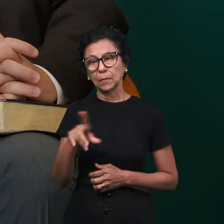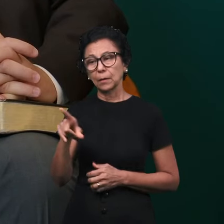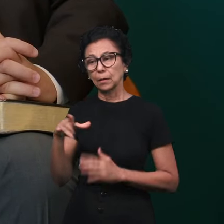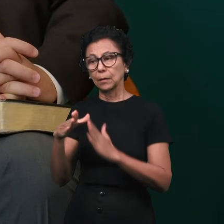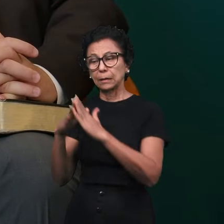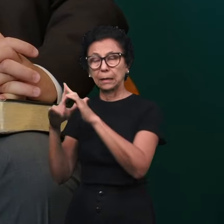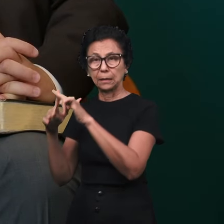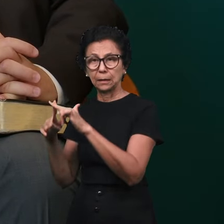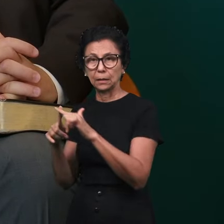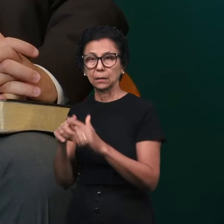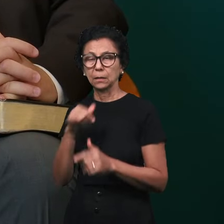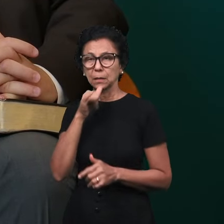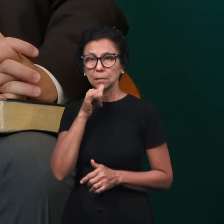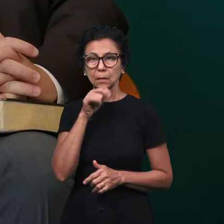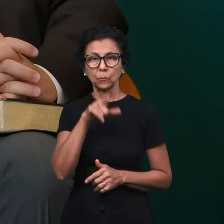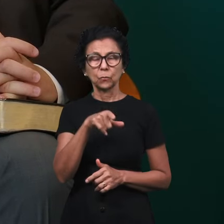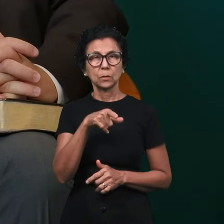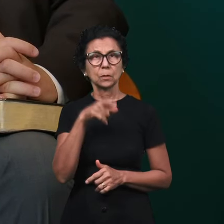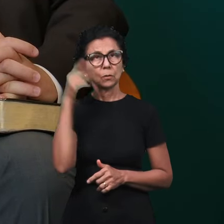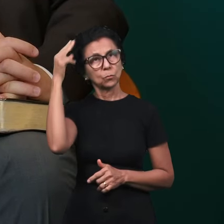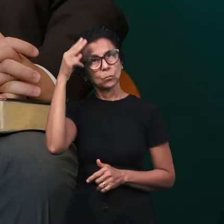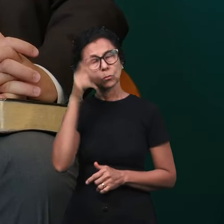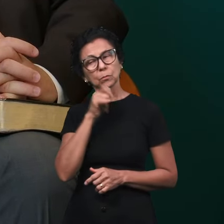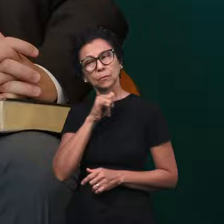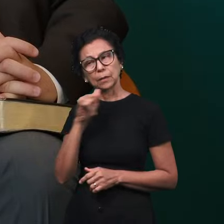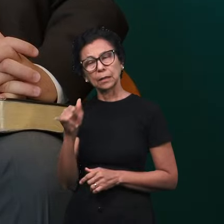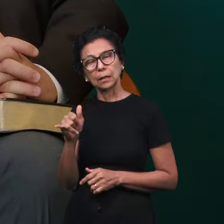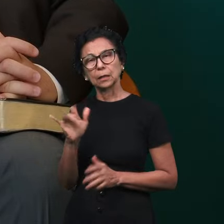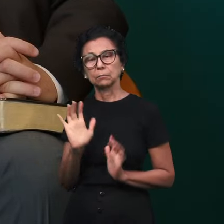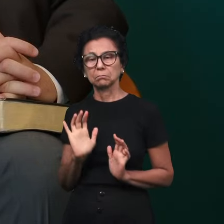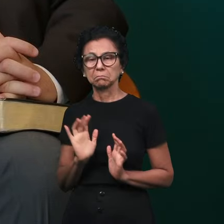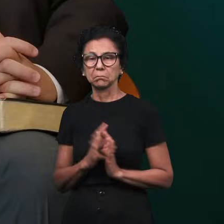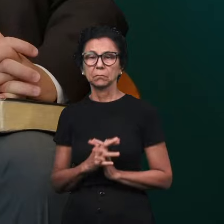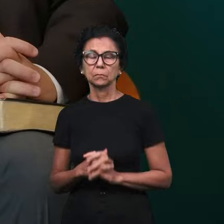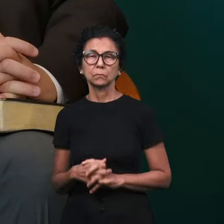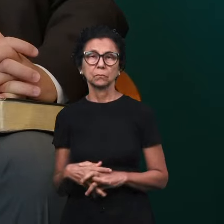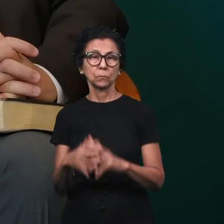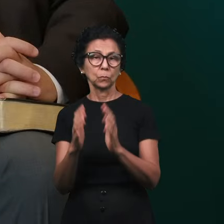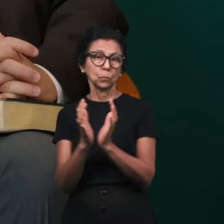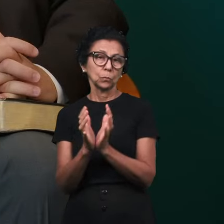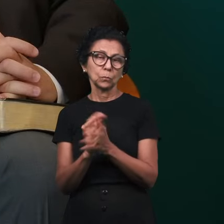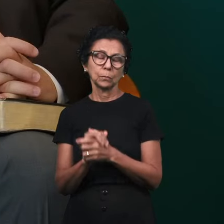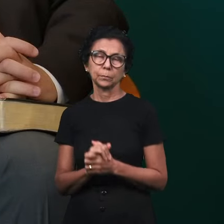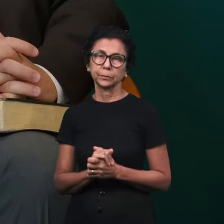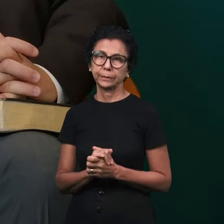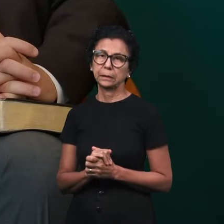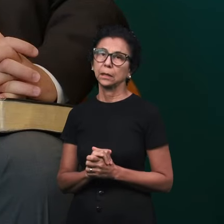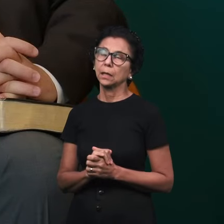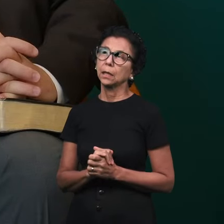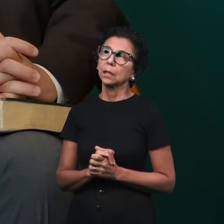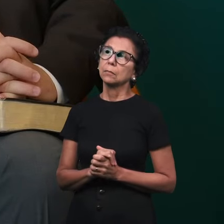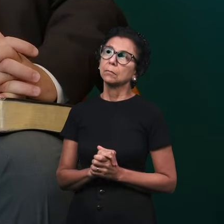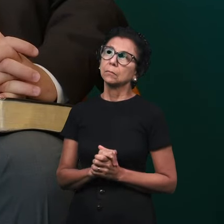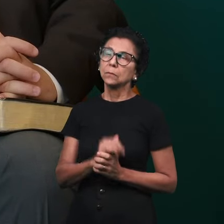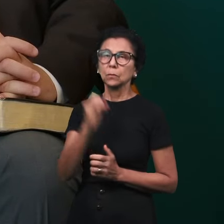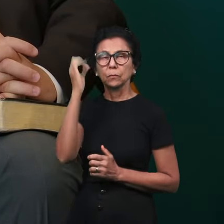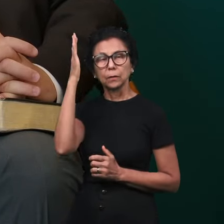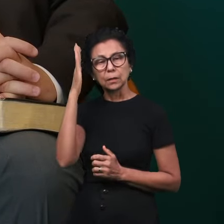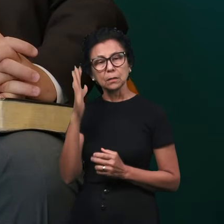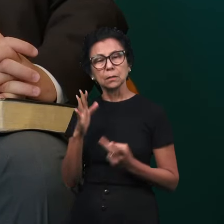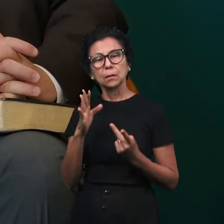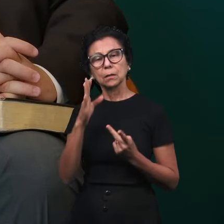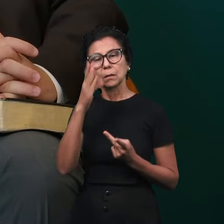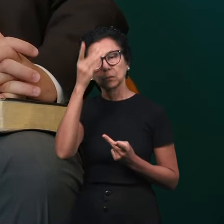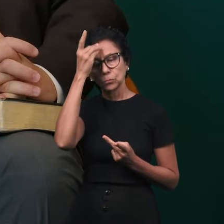Então, muitas vezes você vai entregar um sonho e quem vai discernir é o corpo. Às vezes vai ter uma revelação, vai consultar em cima aquele